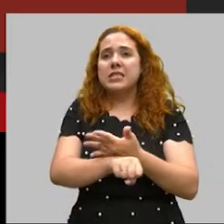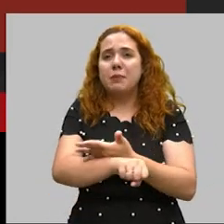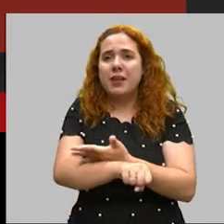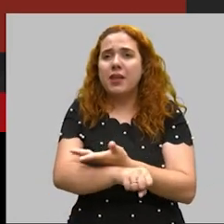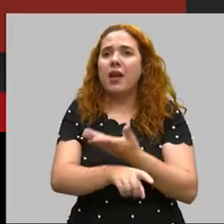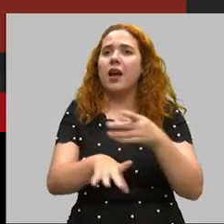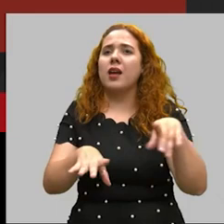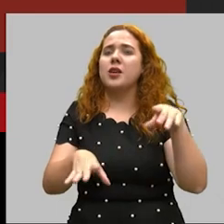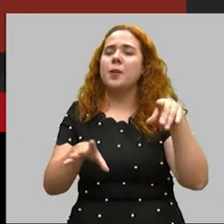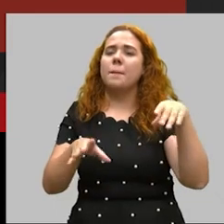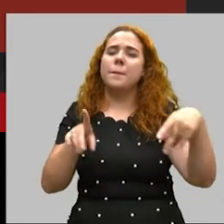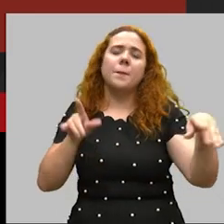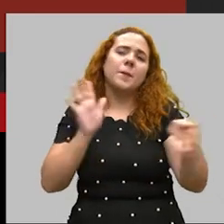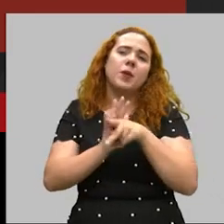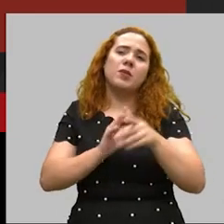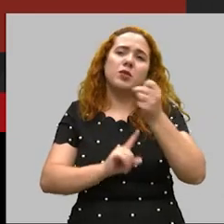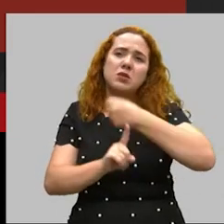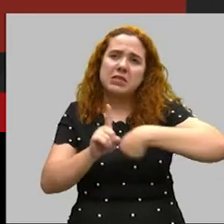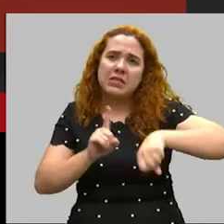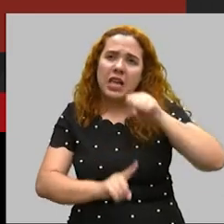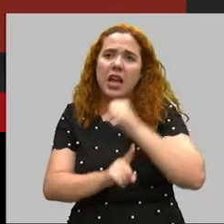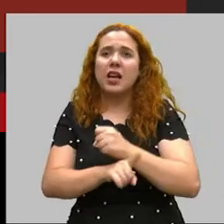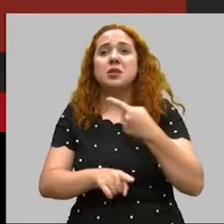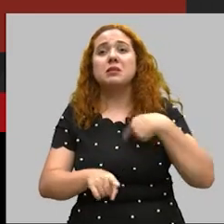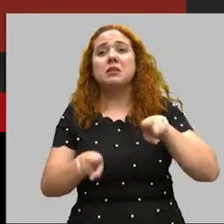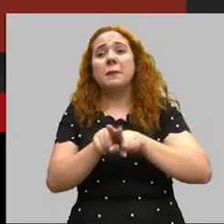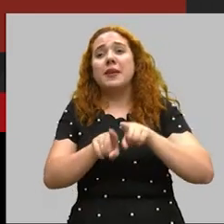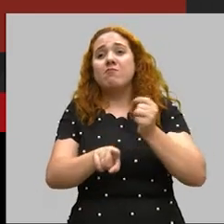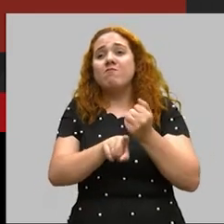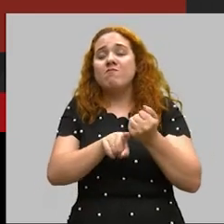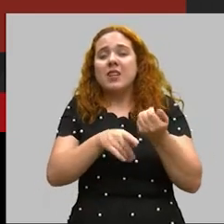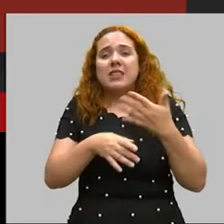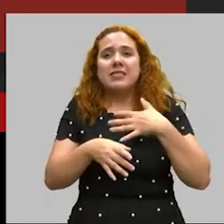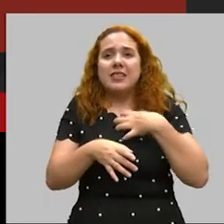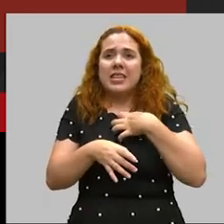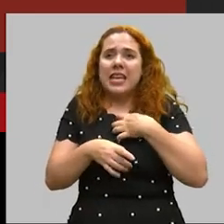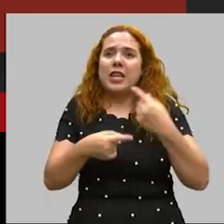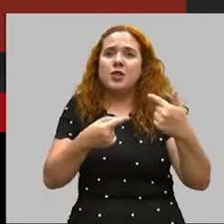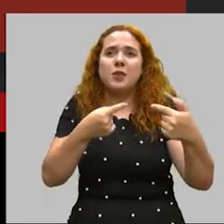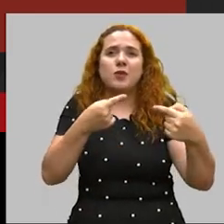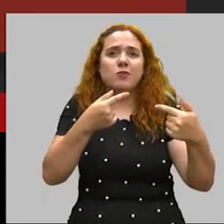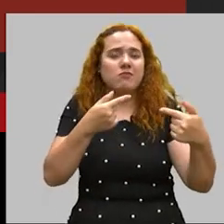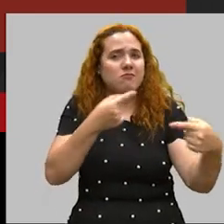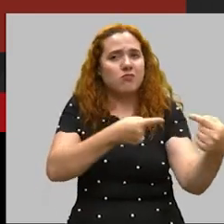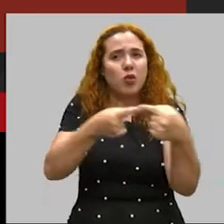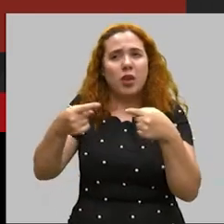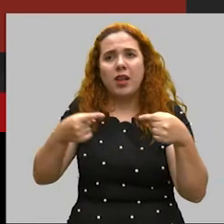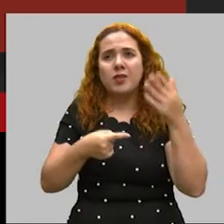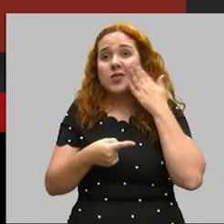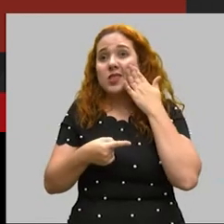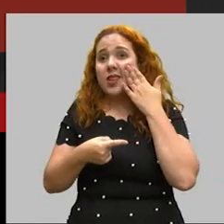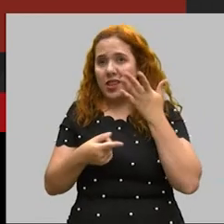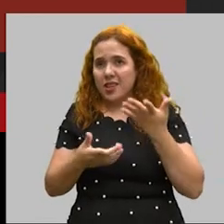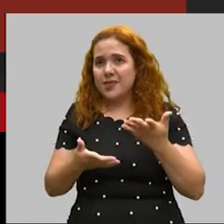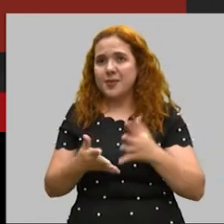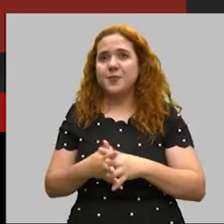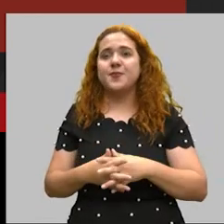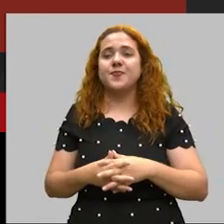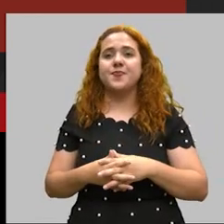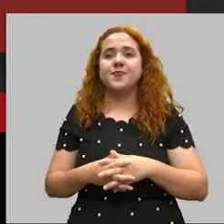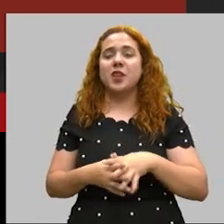olhar na verdade desse processo de ensino aprendizado que é muito mais amplo do que se limitar à formação